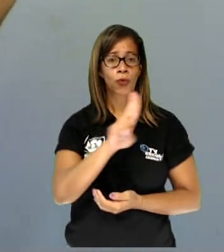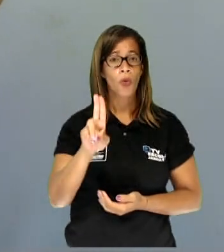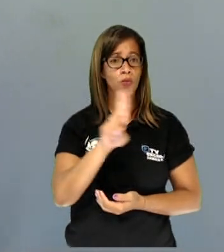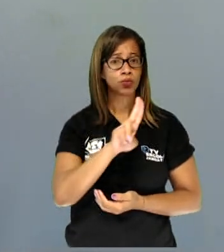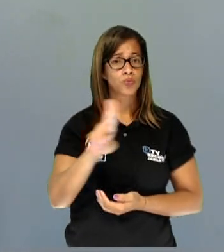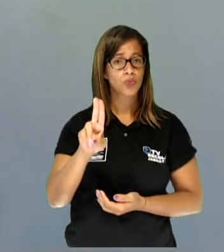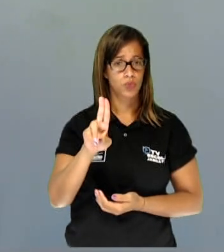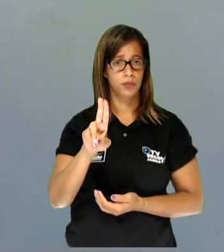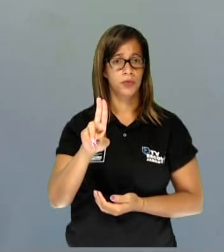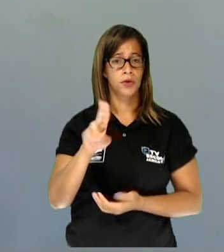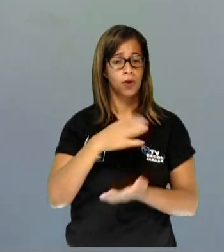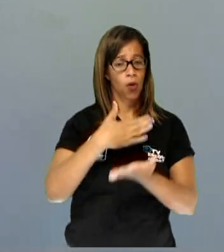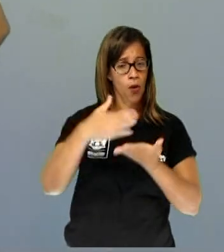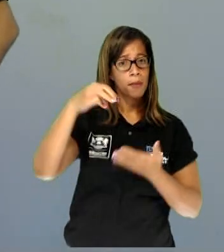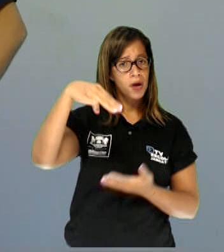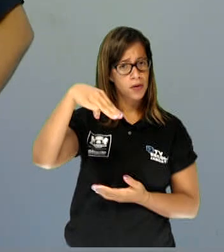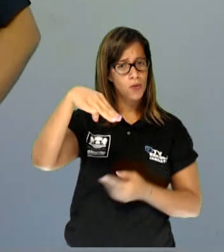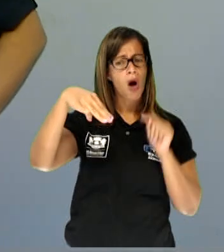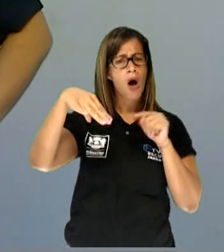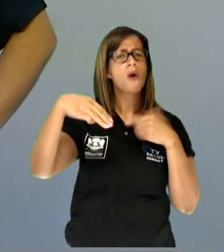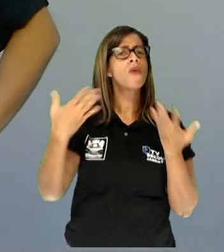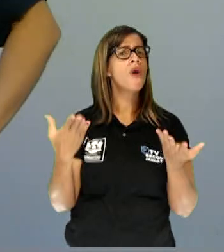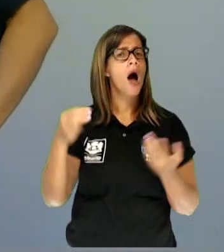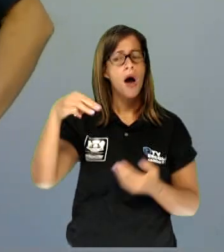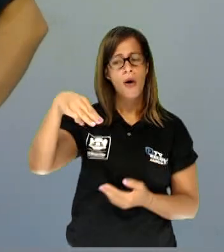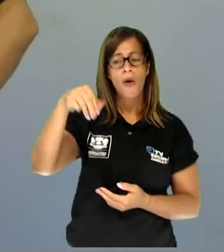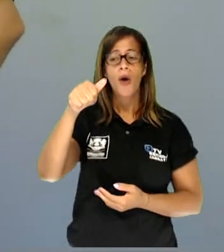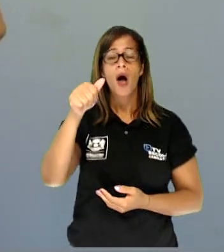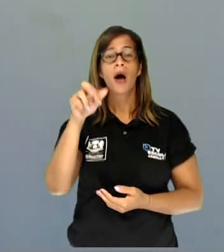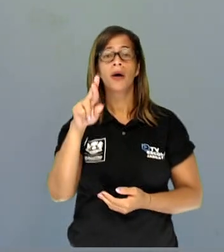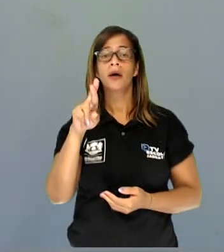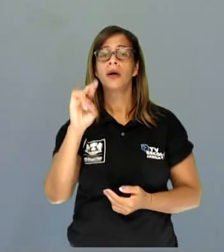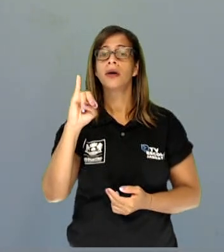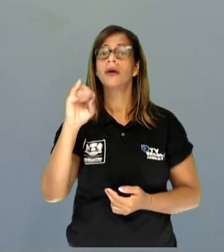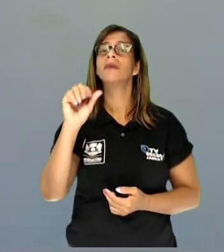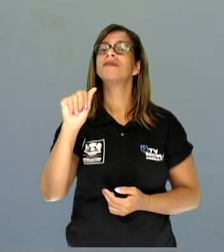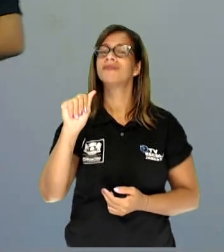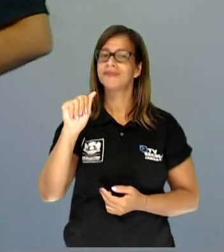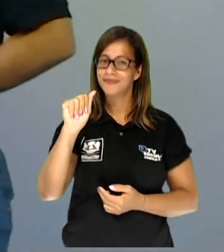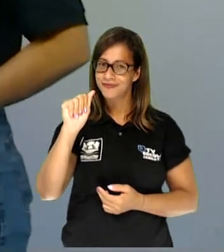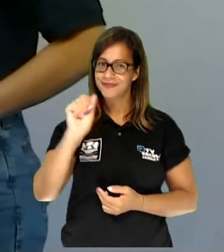bem. É o M de Maria, de macaco, de maçã.